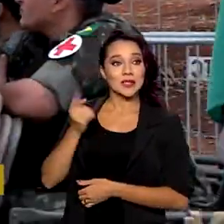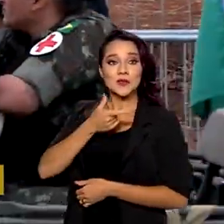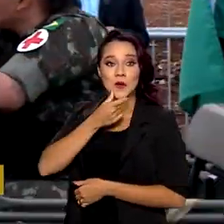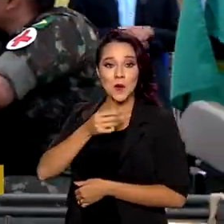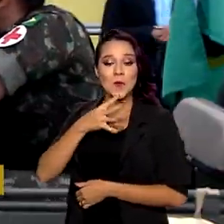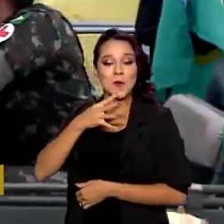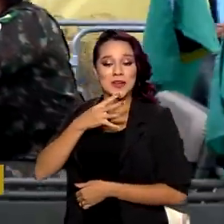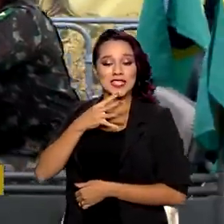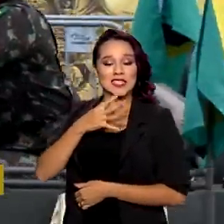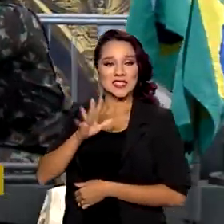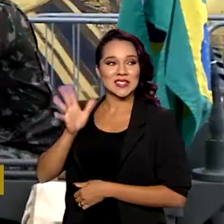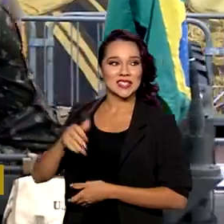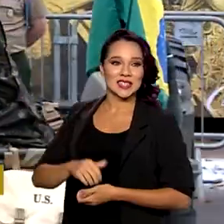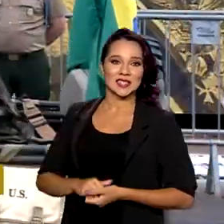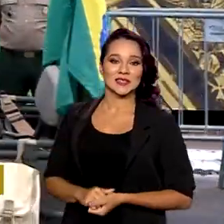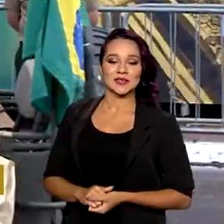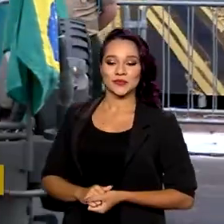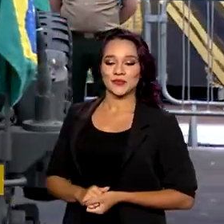conhecido.